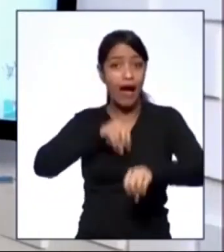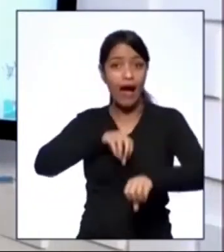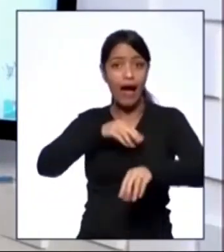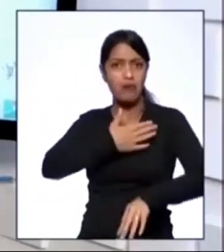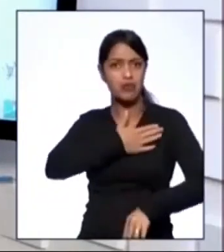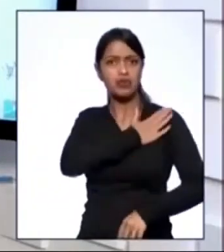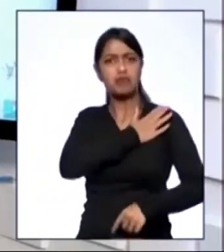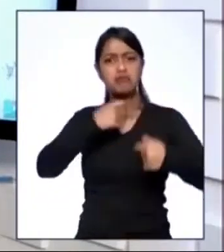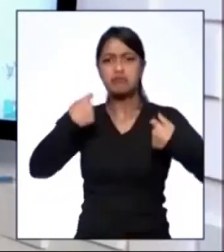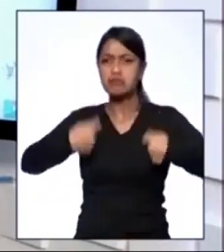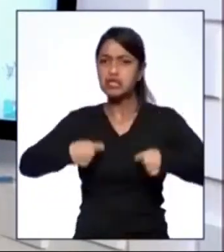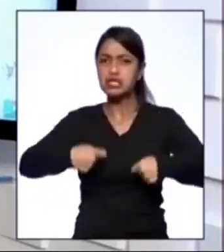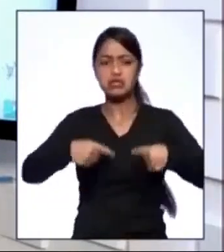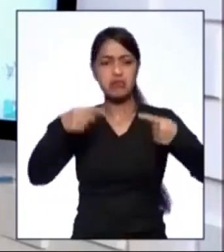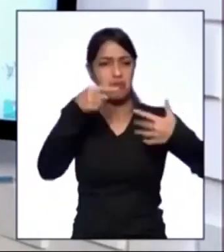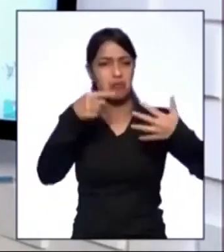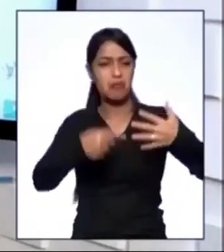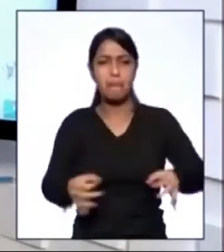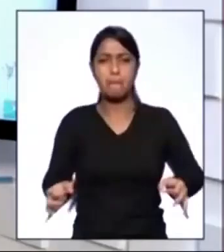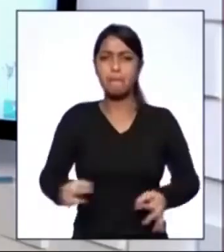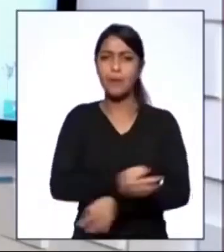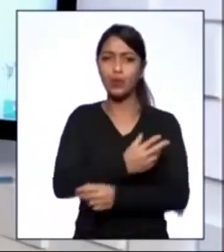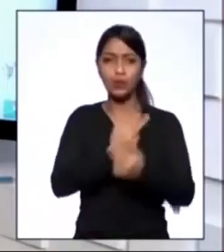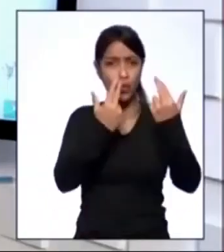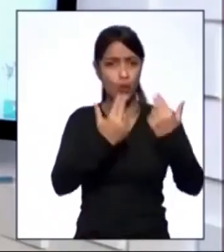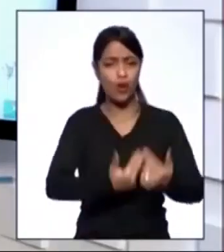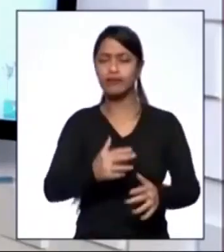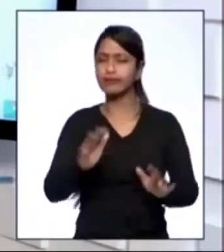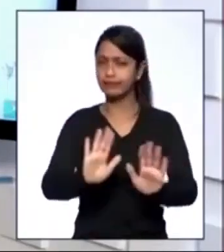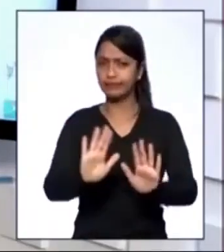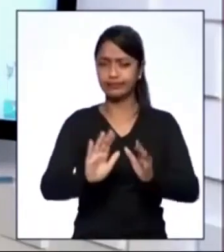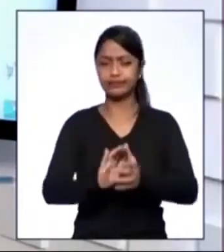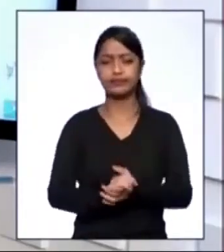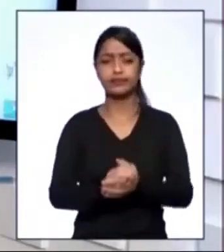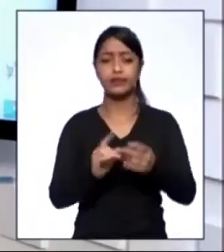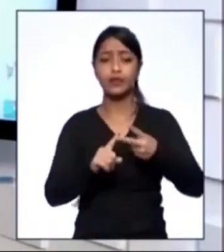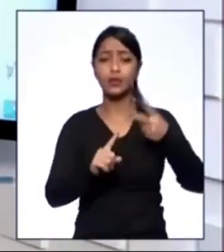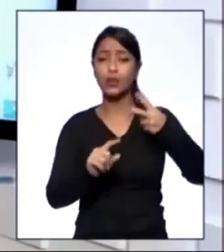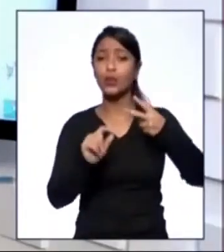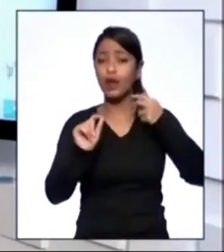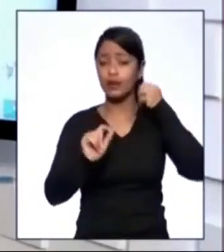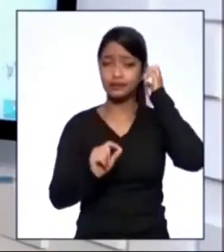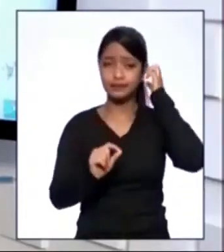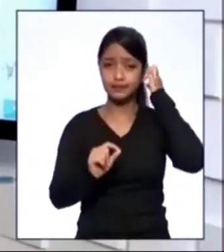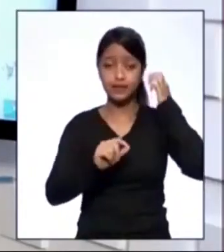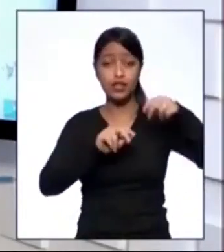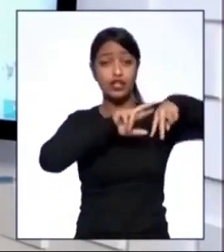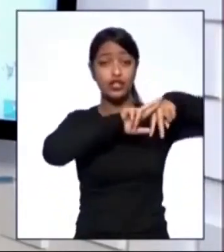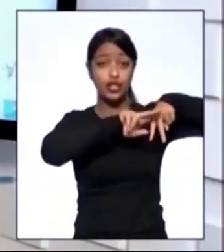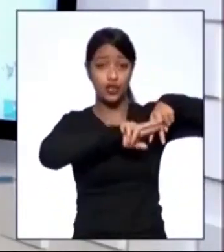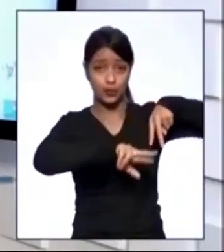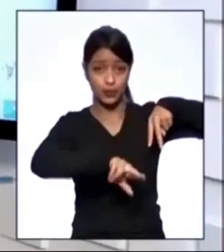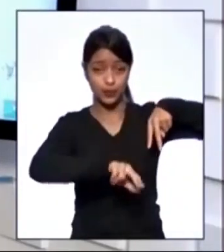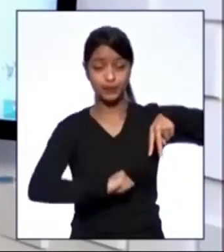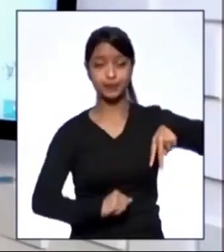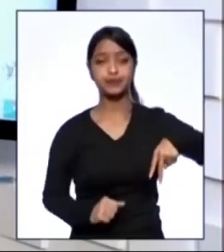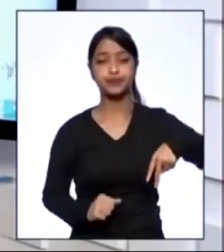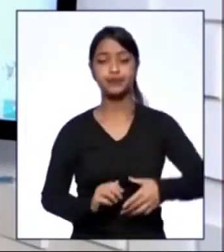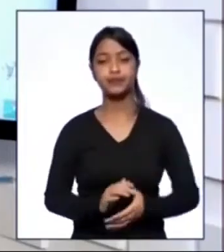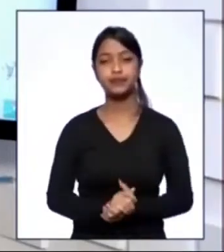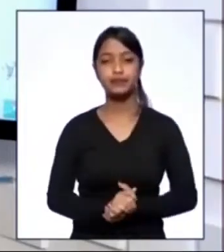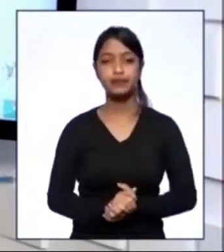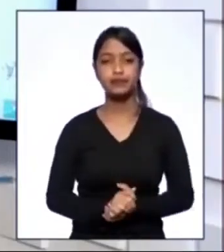Deus, não tem nada a ver com isso. A mesma coisa é a expectativa que a gente tem em relação ao gênero.